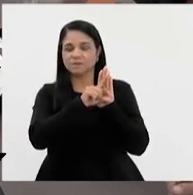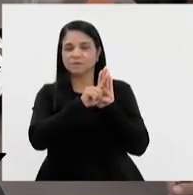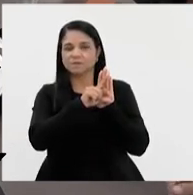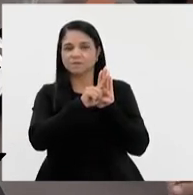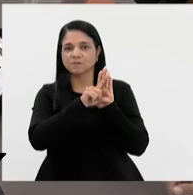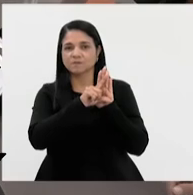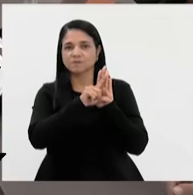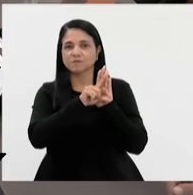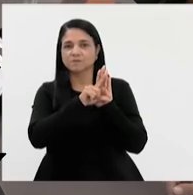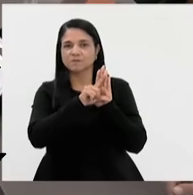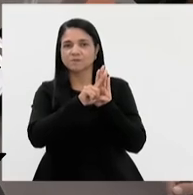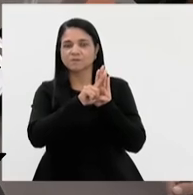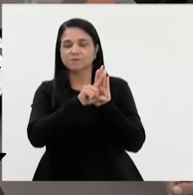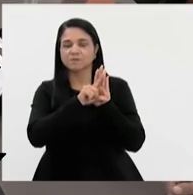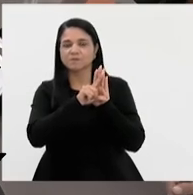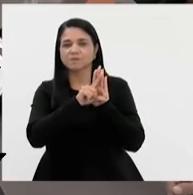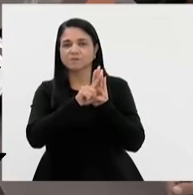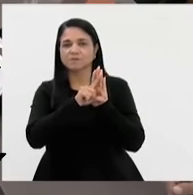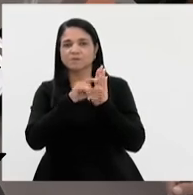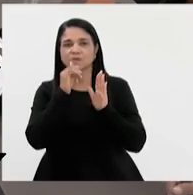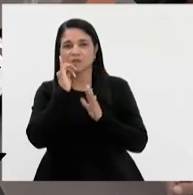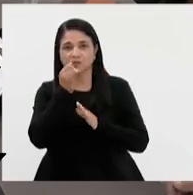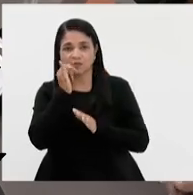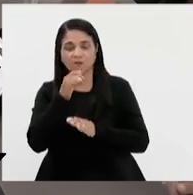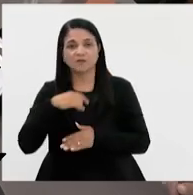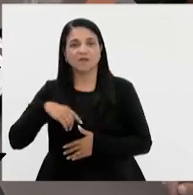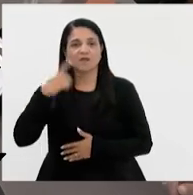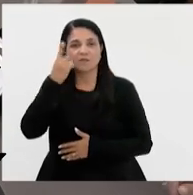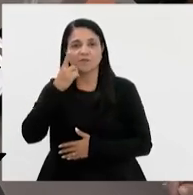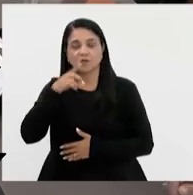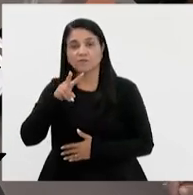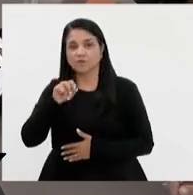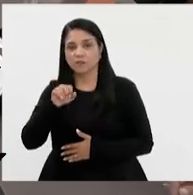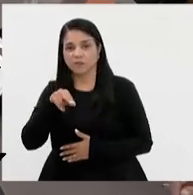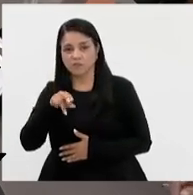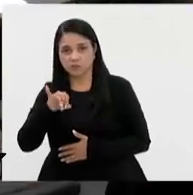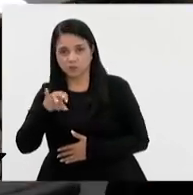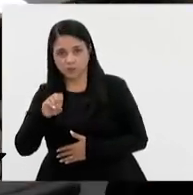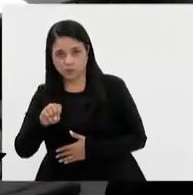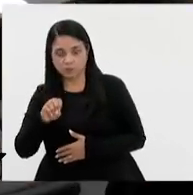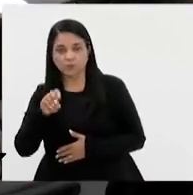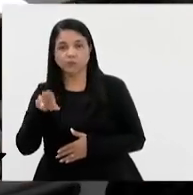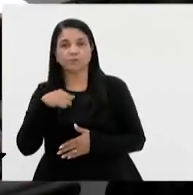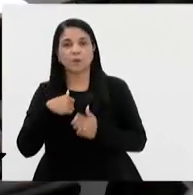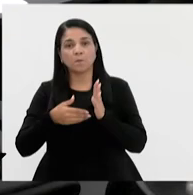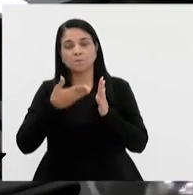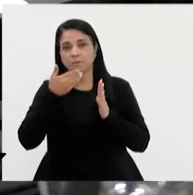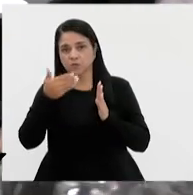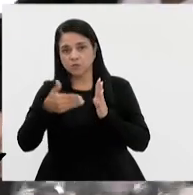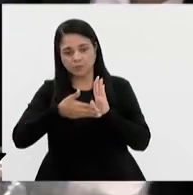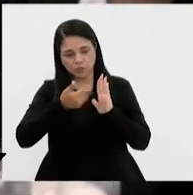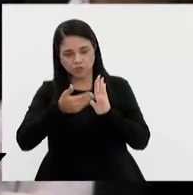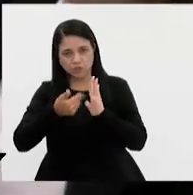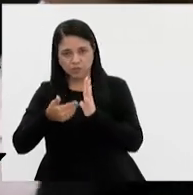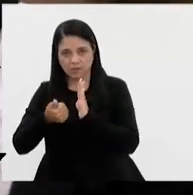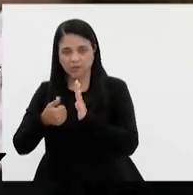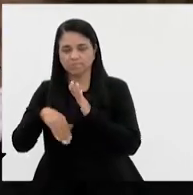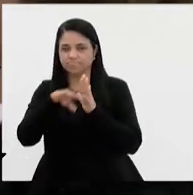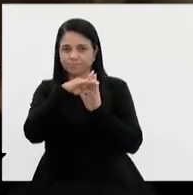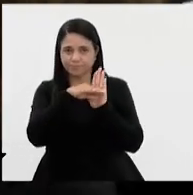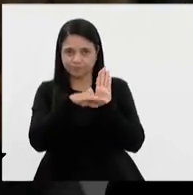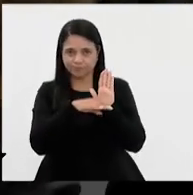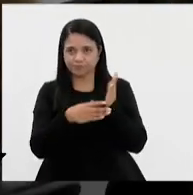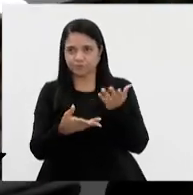são os projetos de relatoria do deputado Vinícius Cozzolino, que pediu para que fossem retirados os seus projetos de pauta.